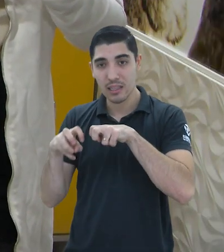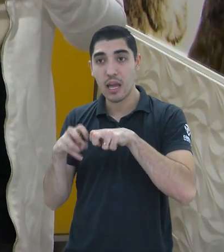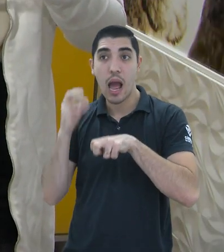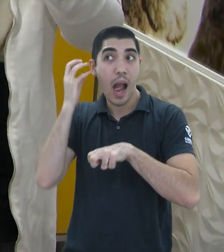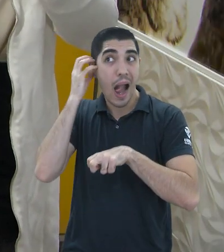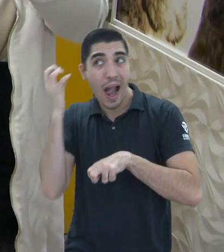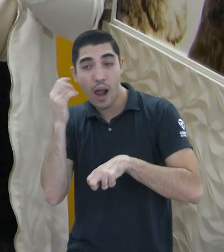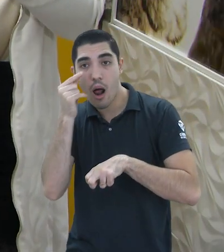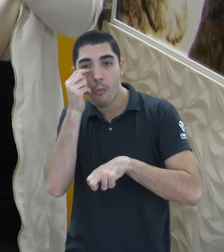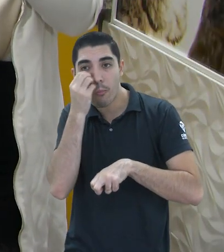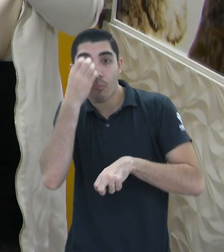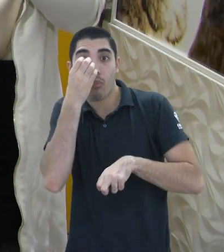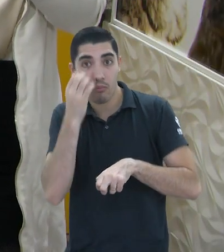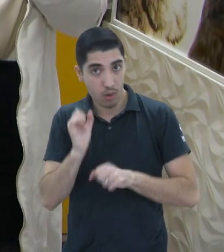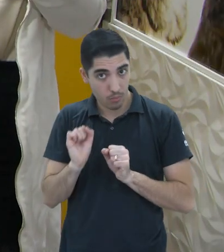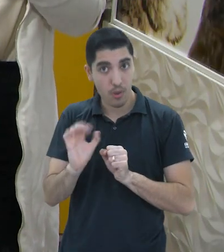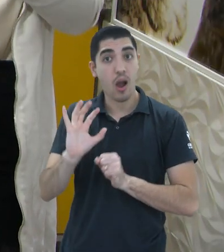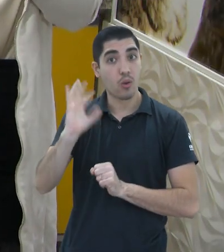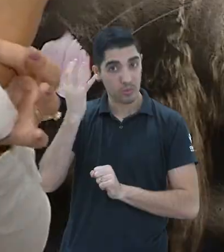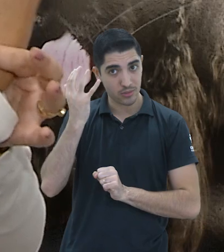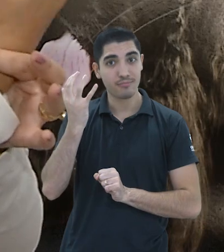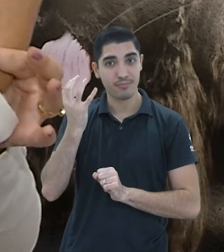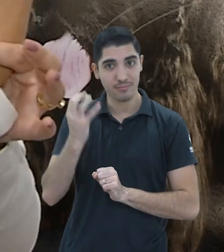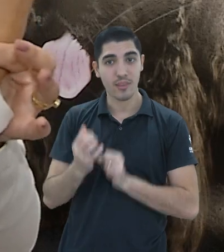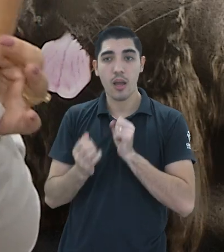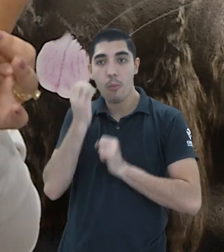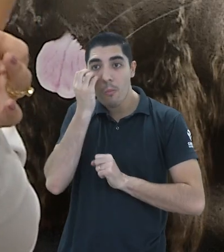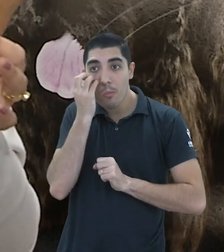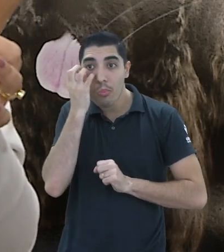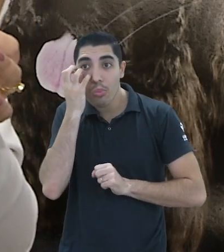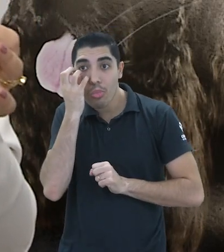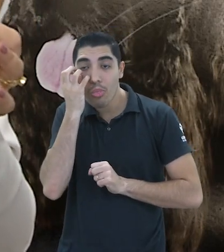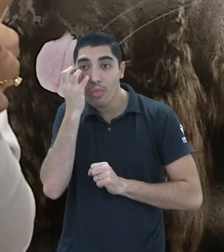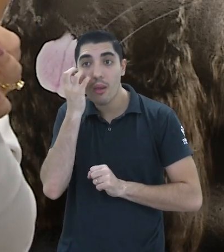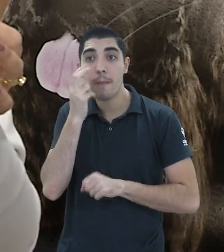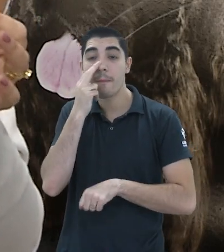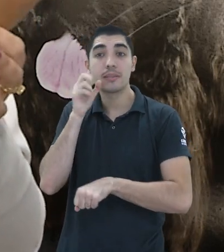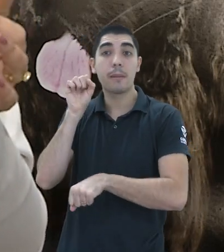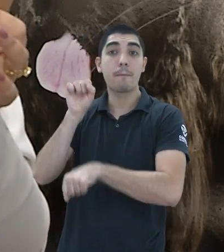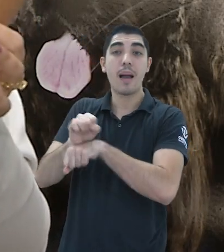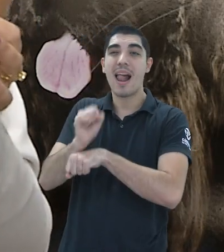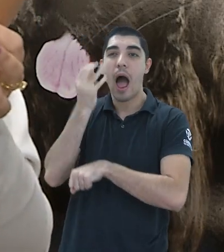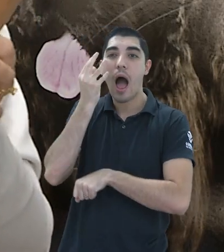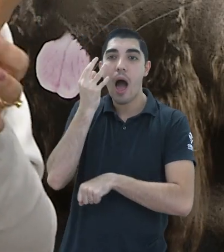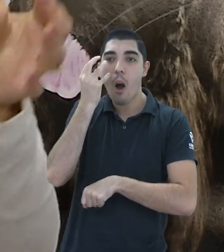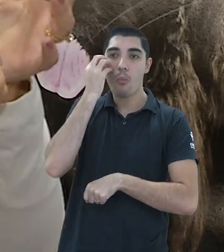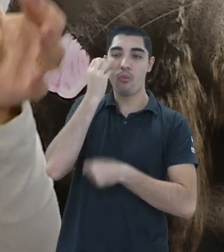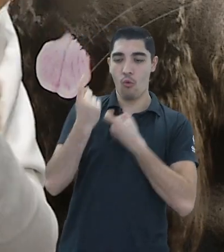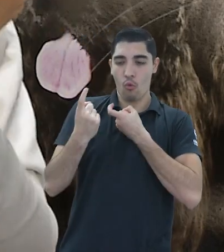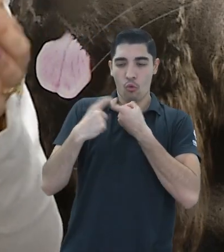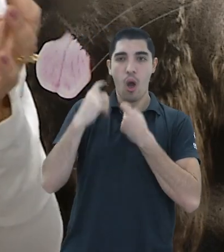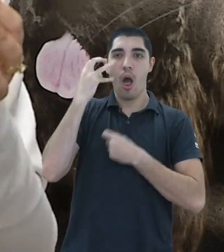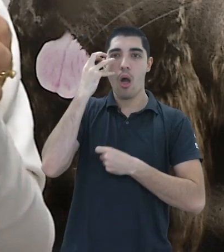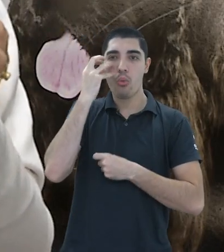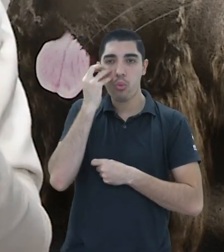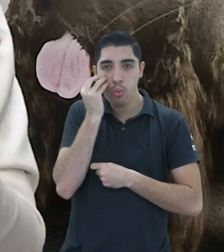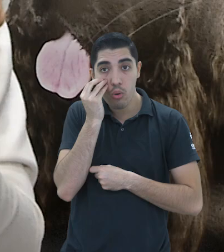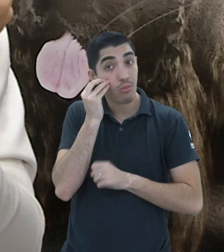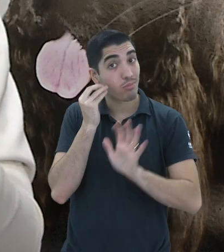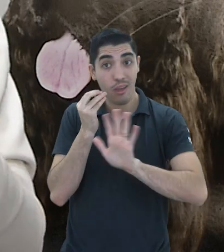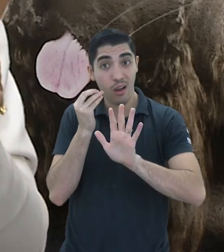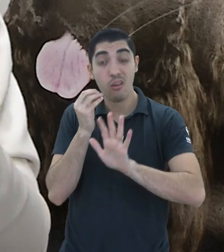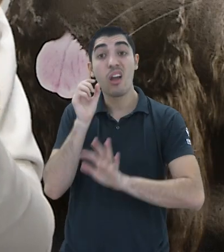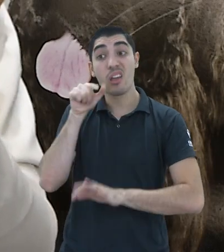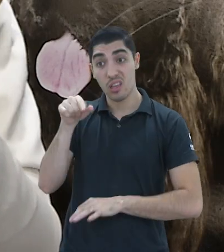essa glândula ela pode se saltar. E quando ela salta, ela fica encarcerada, que a gente chama. Então ela fica como se fosse uma hérniazinha mesmo, ela não volta para o lugar.